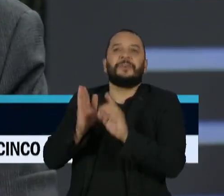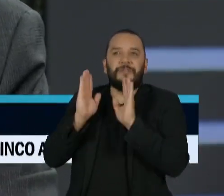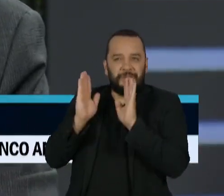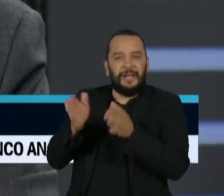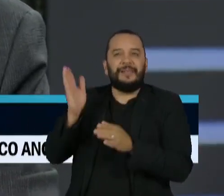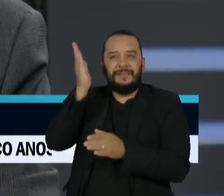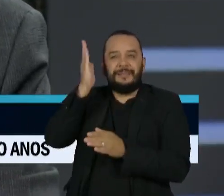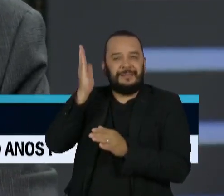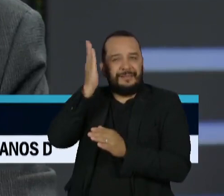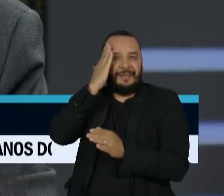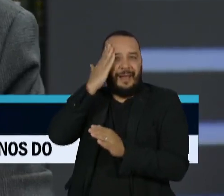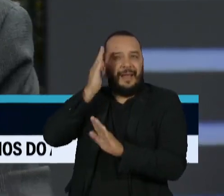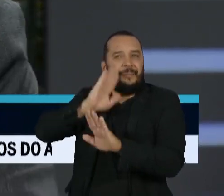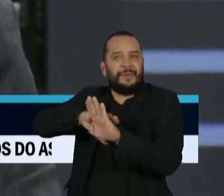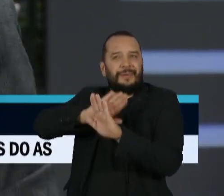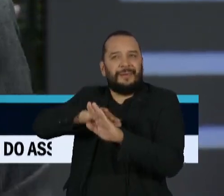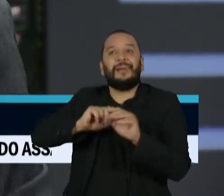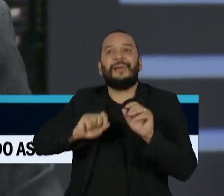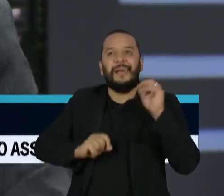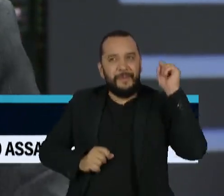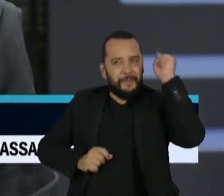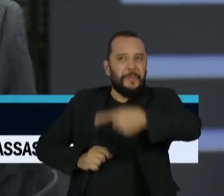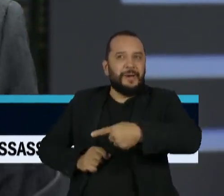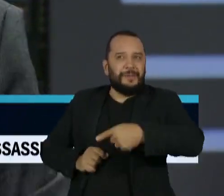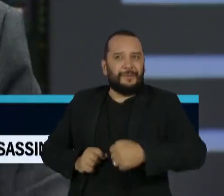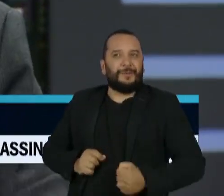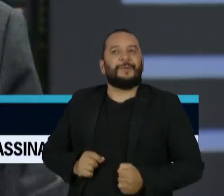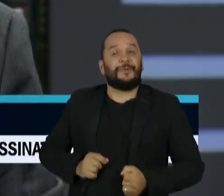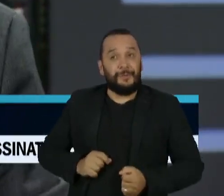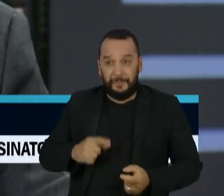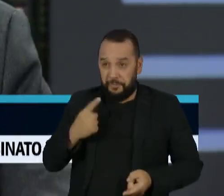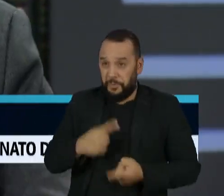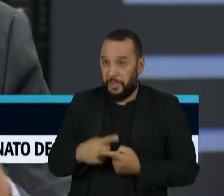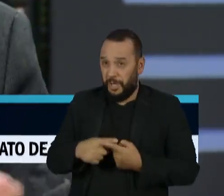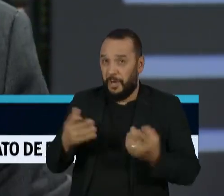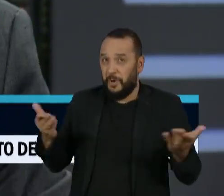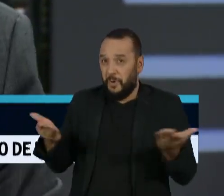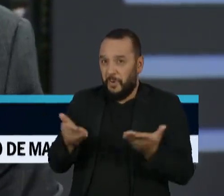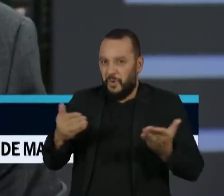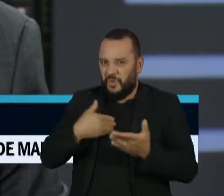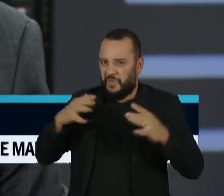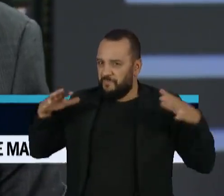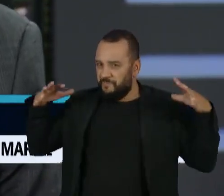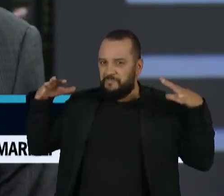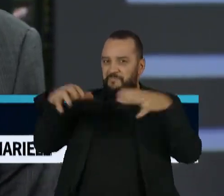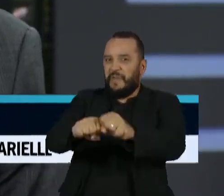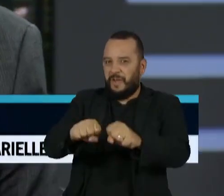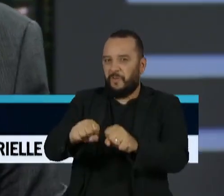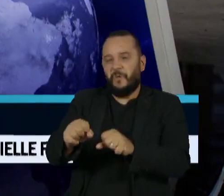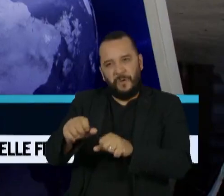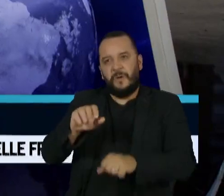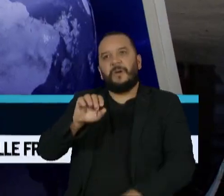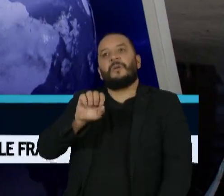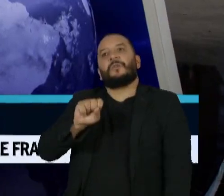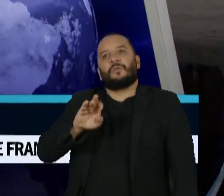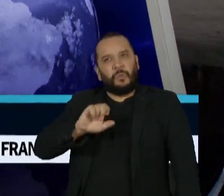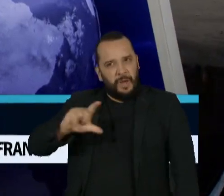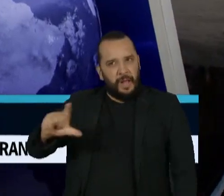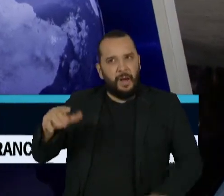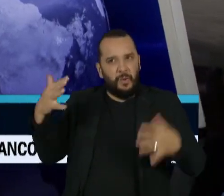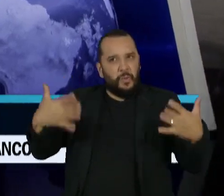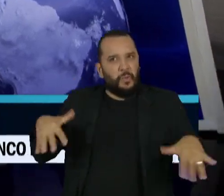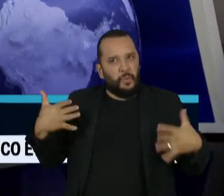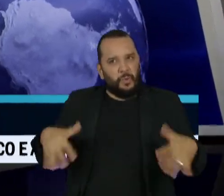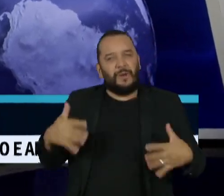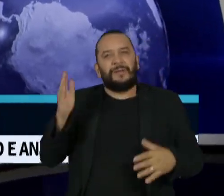sobre o mandante. Senão eles não fariam essa abertura forte que fizeram hoje uma senhora operação. Ponde,